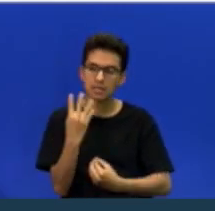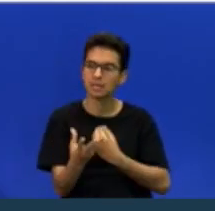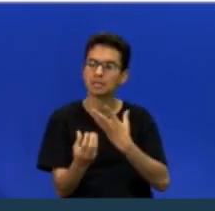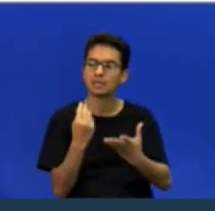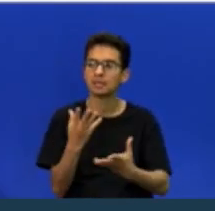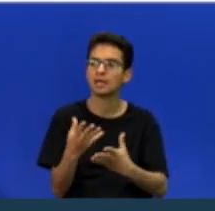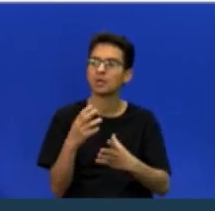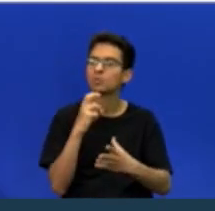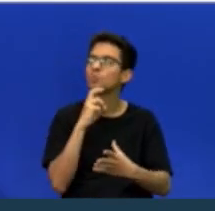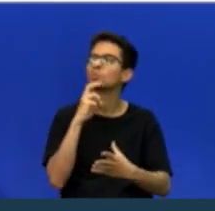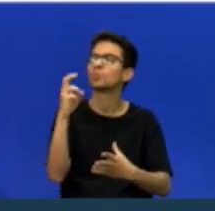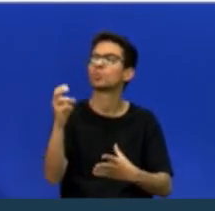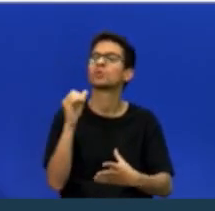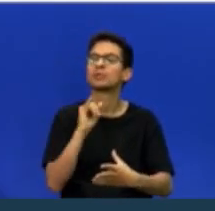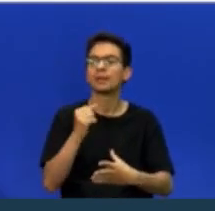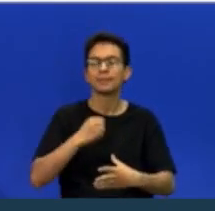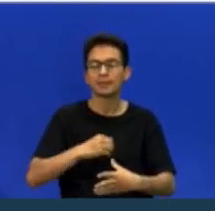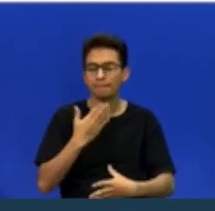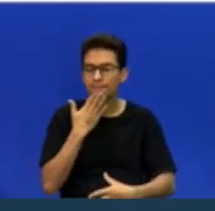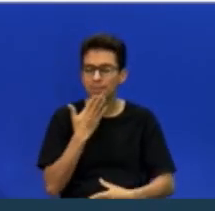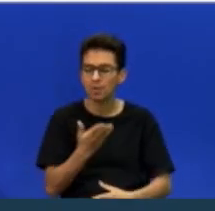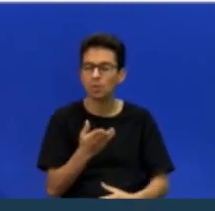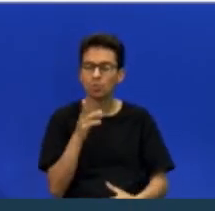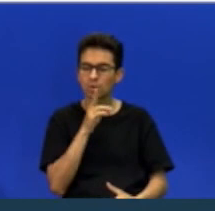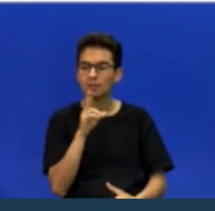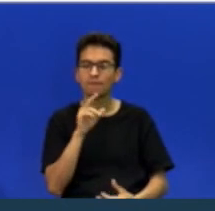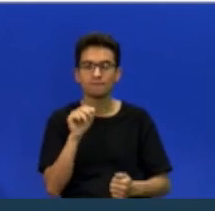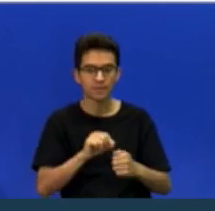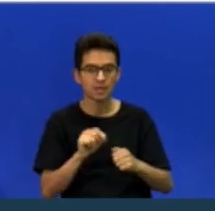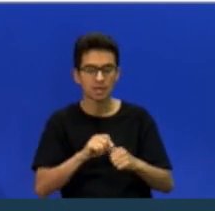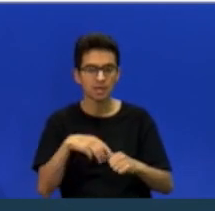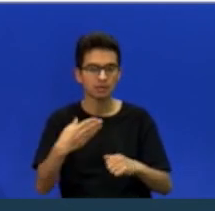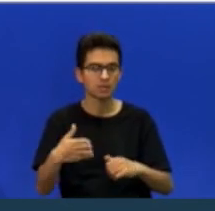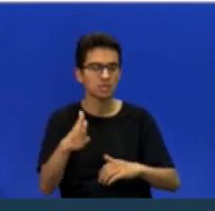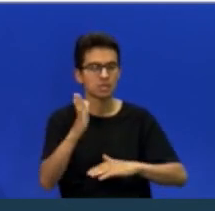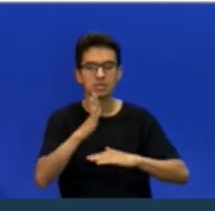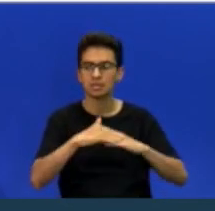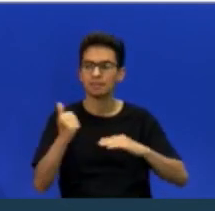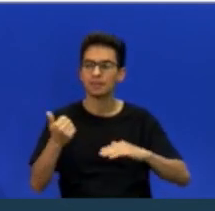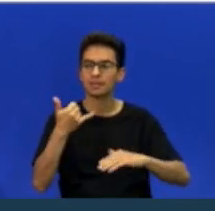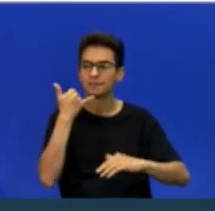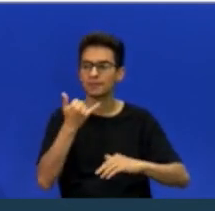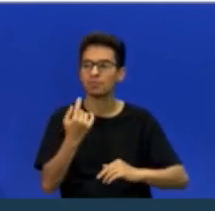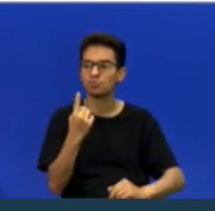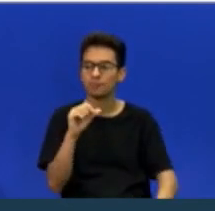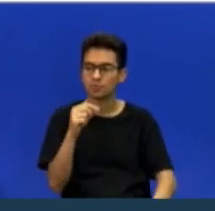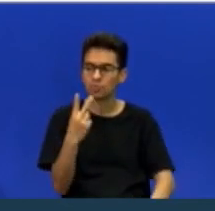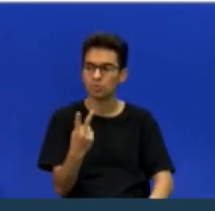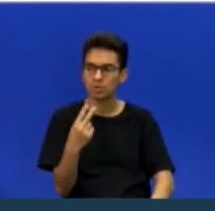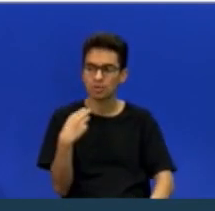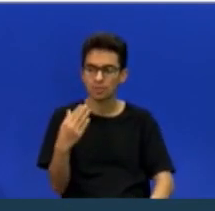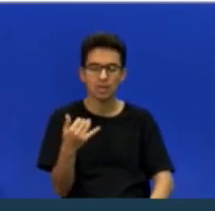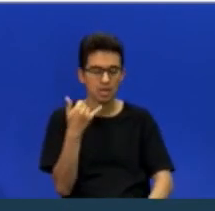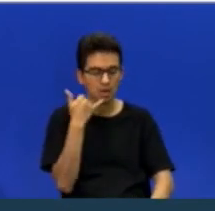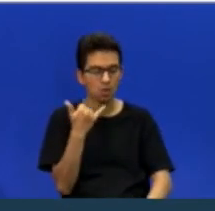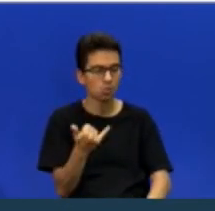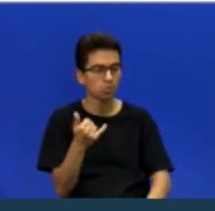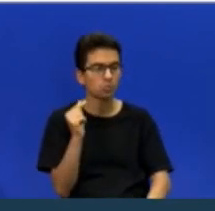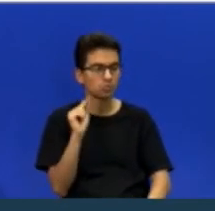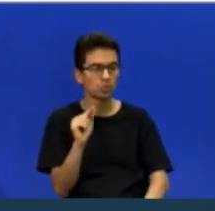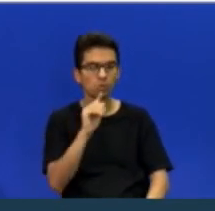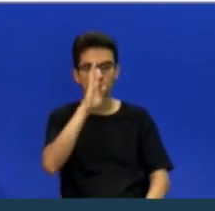à população em casos de urgência. A assistência é feita depois de uma chamada através do telefone 192 e a ligação ela